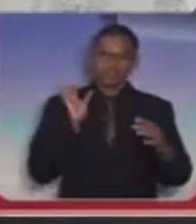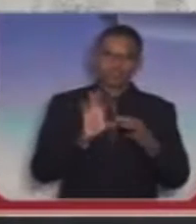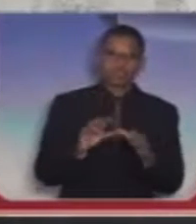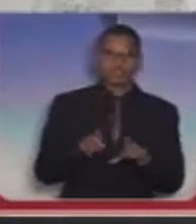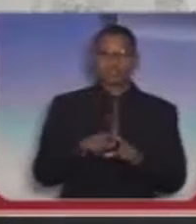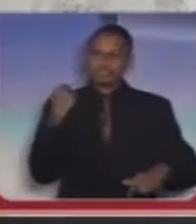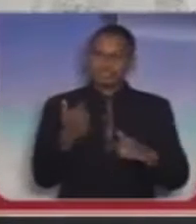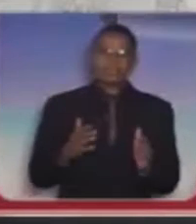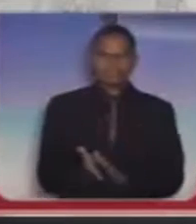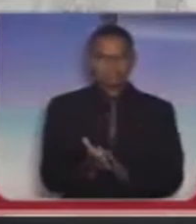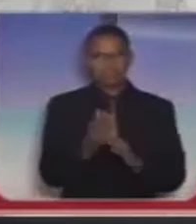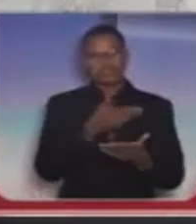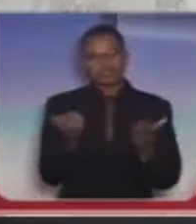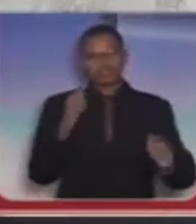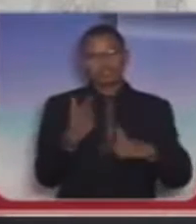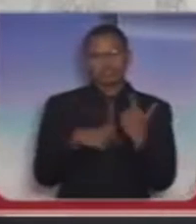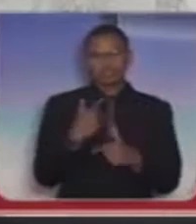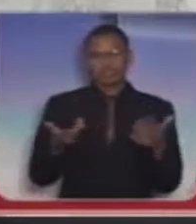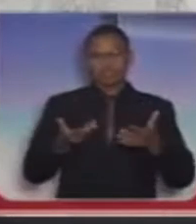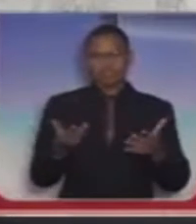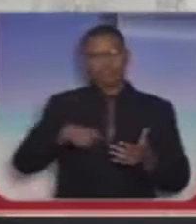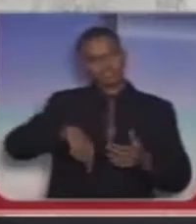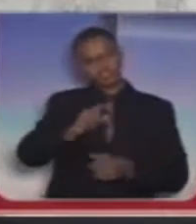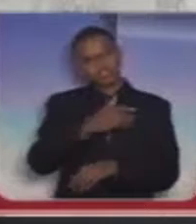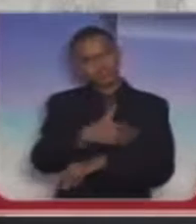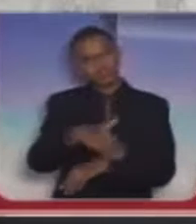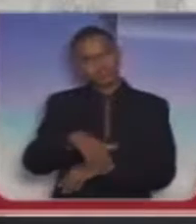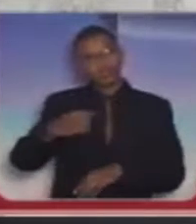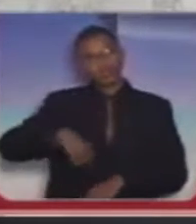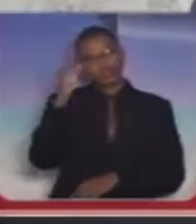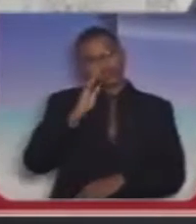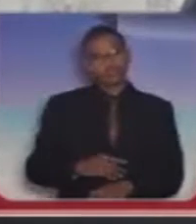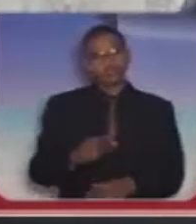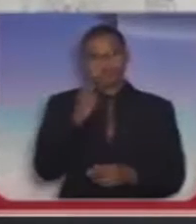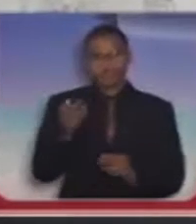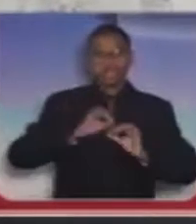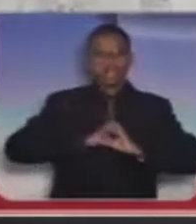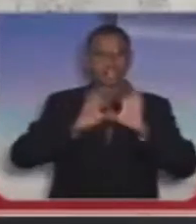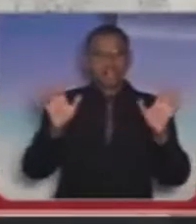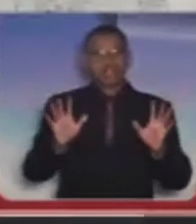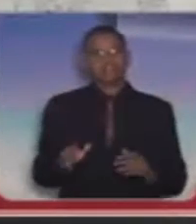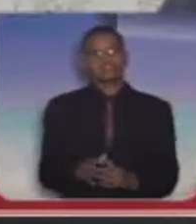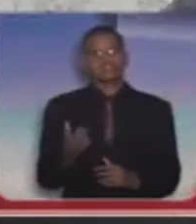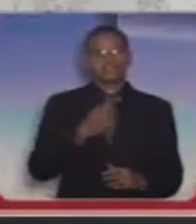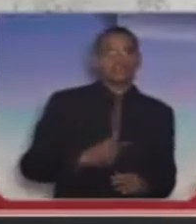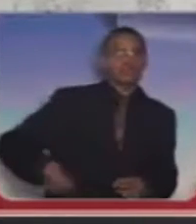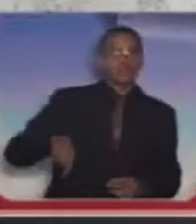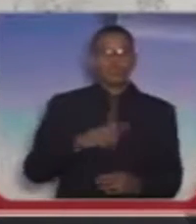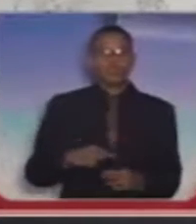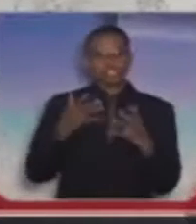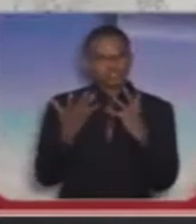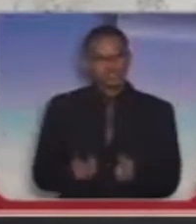todos os trabalhadores que estão neste momento ocupando as ruas do nosso brasil para dizem alto e bom som que nós não